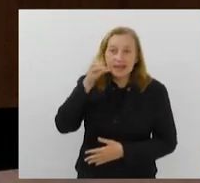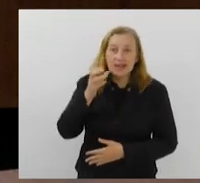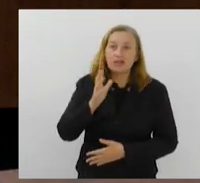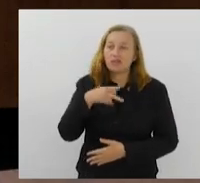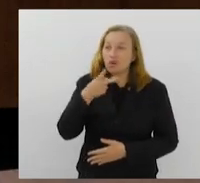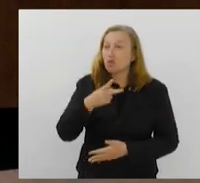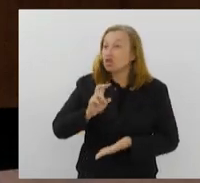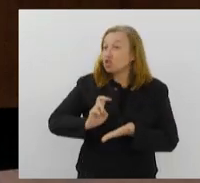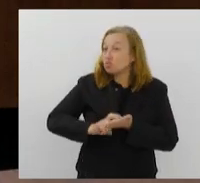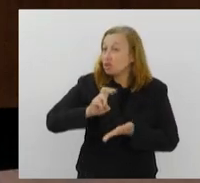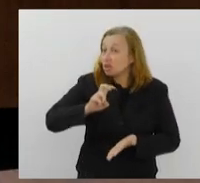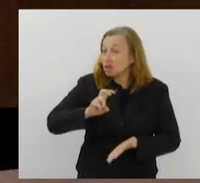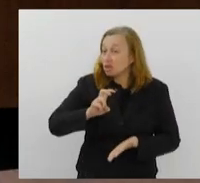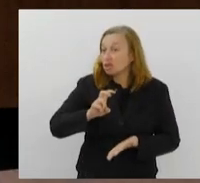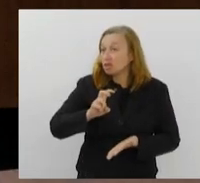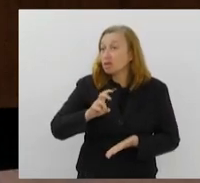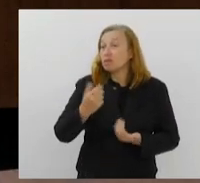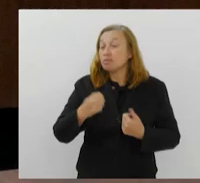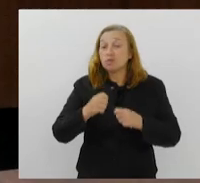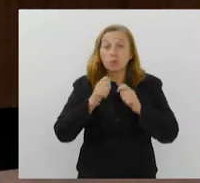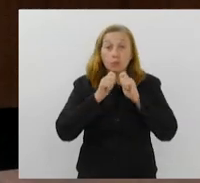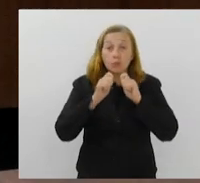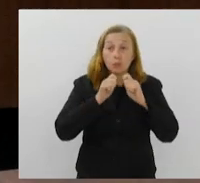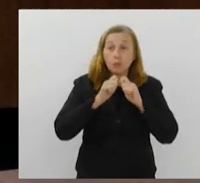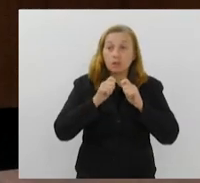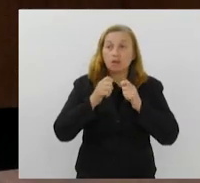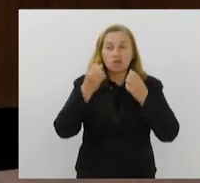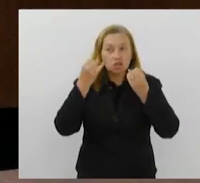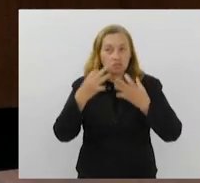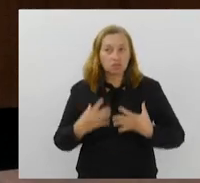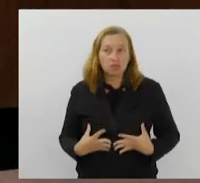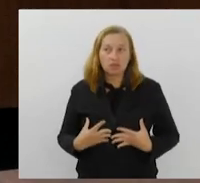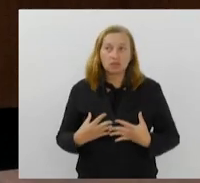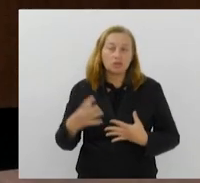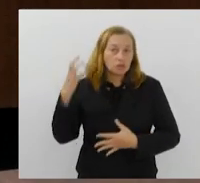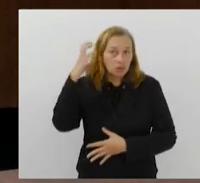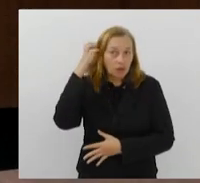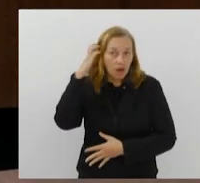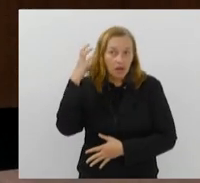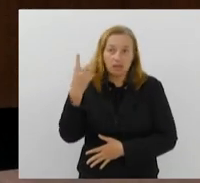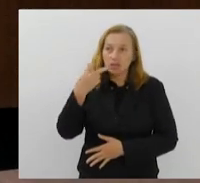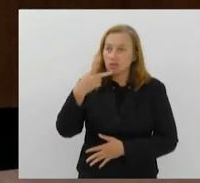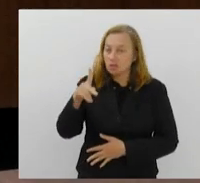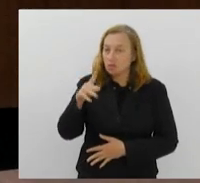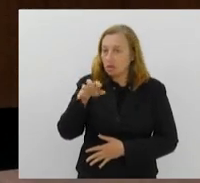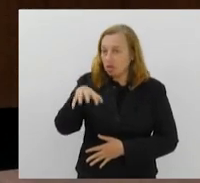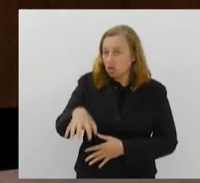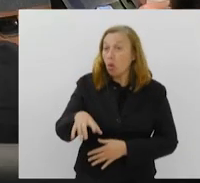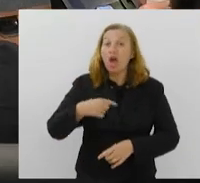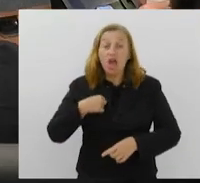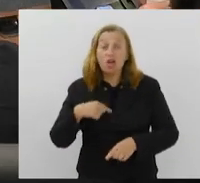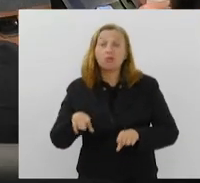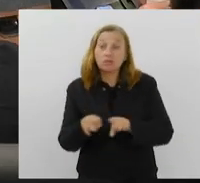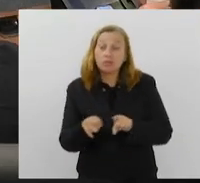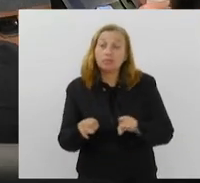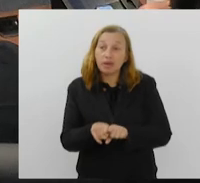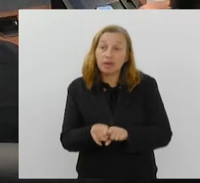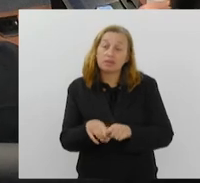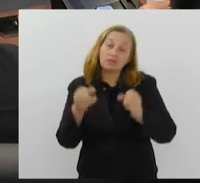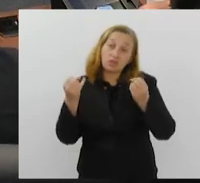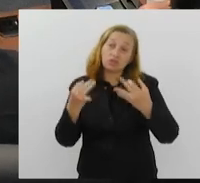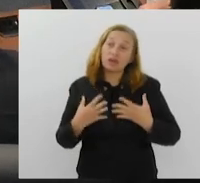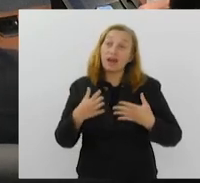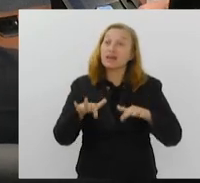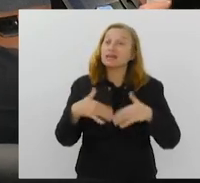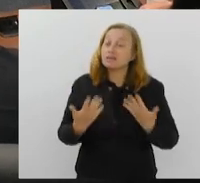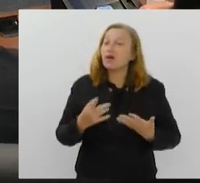manhã teve que dar uma entrevista esclarecendo isso numa rádio da sua região. Eu também tive que esclarecer isso.